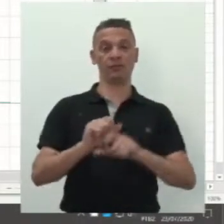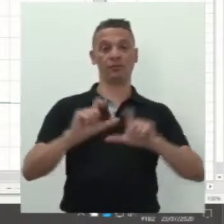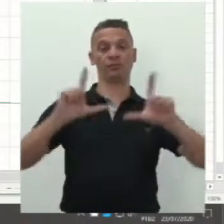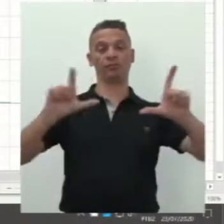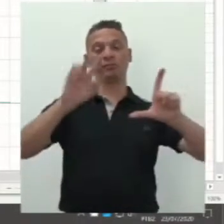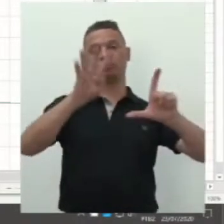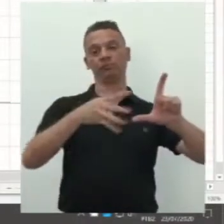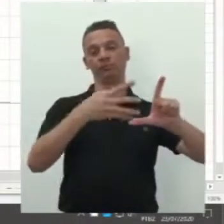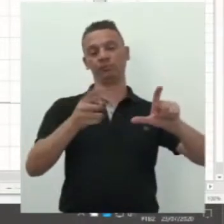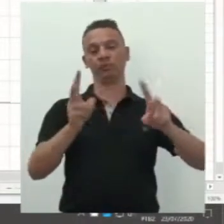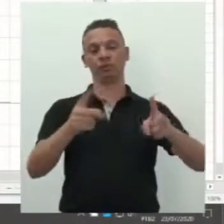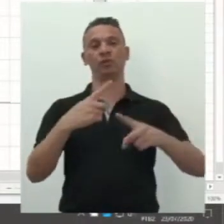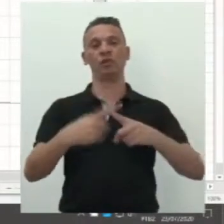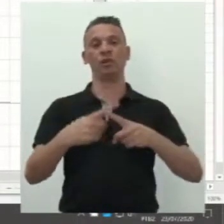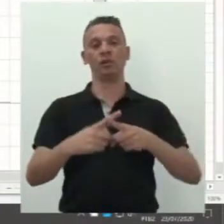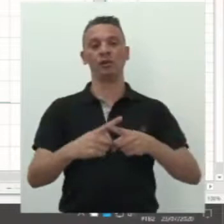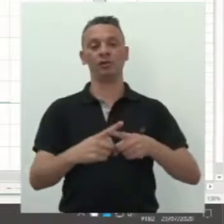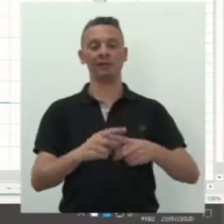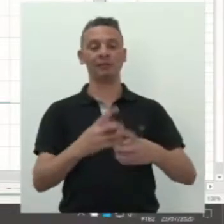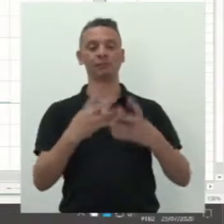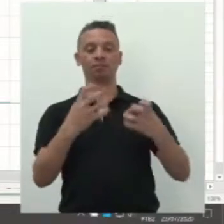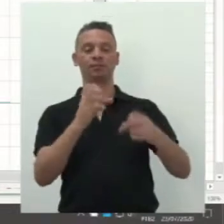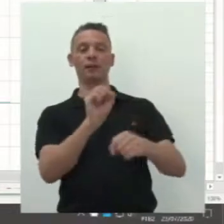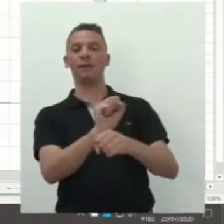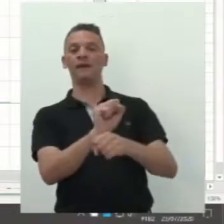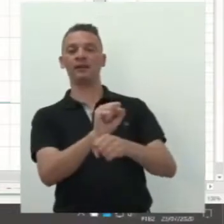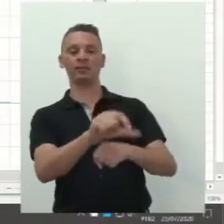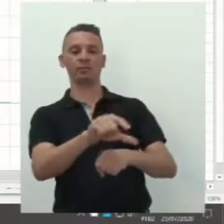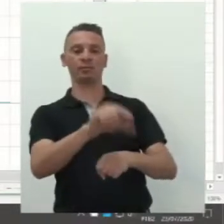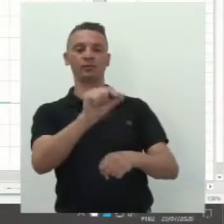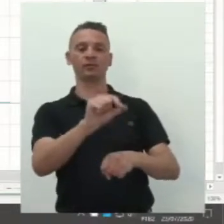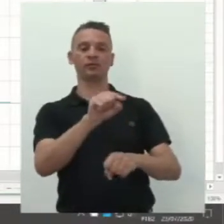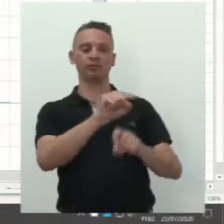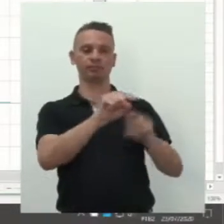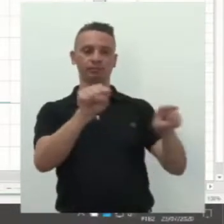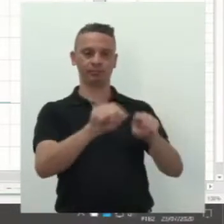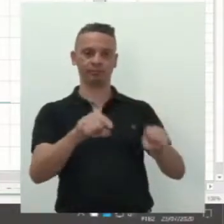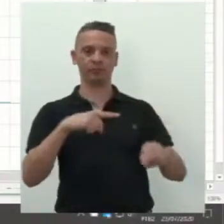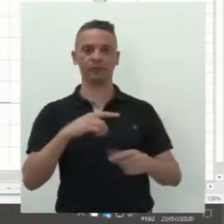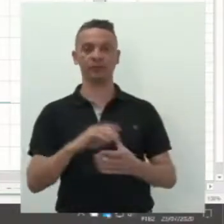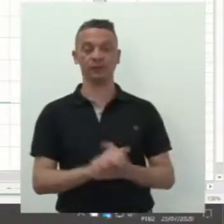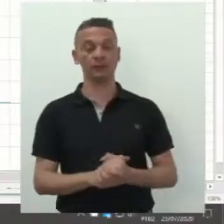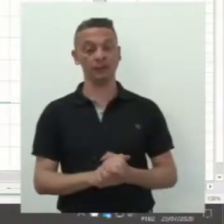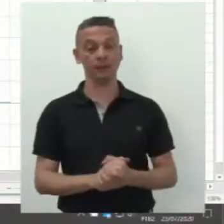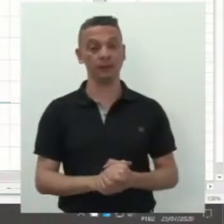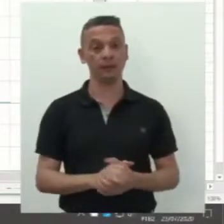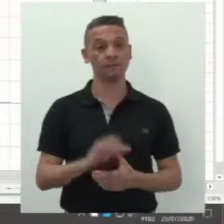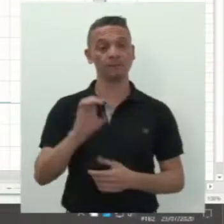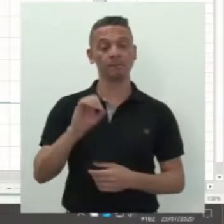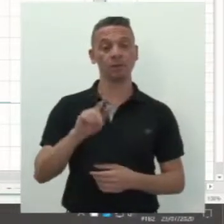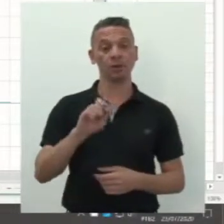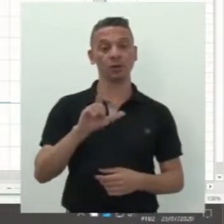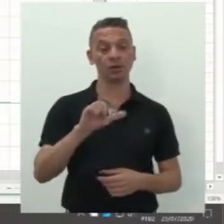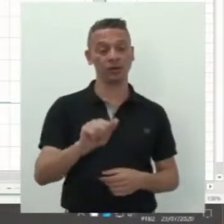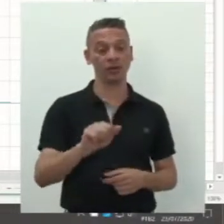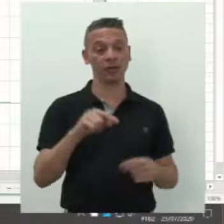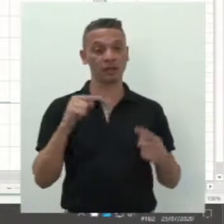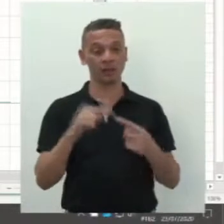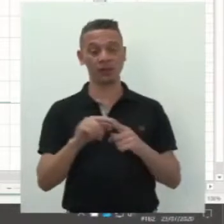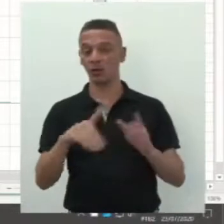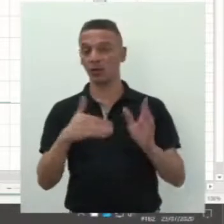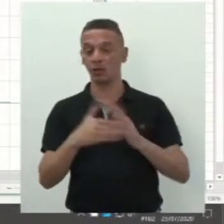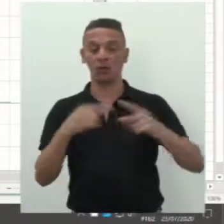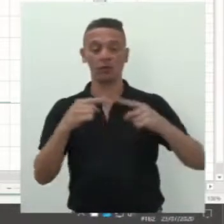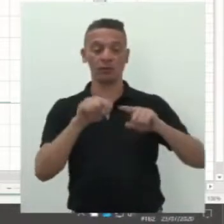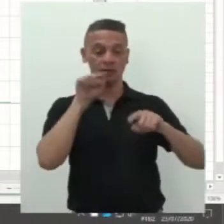quê? Eu congelei na seleção que eu fiz, tá? Então, o congelar painéis, a primeira opção dele, ele vai congelar com base